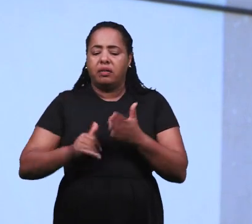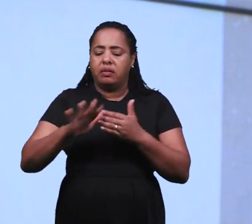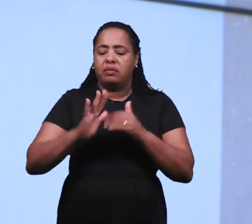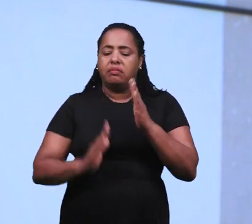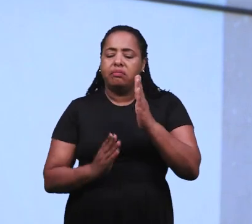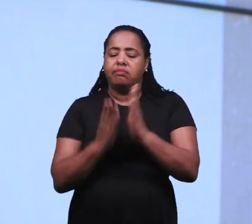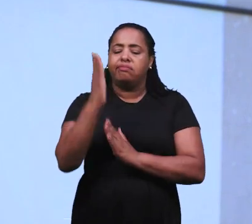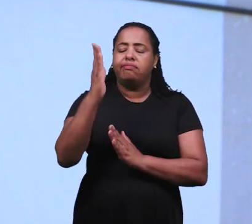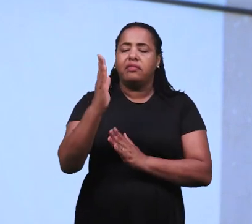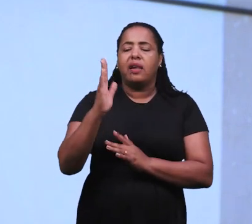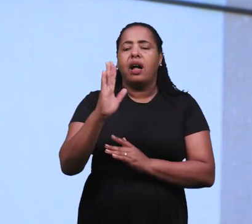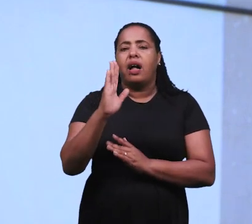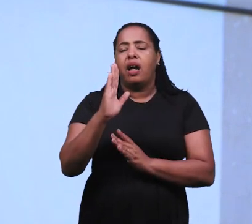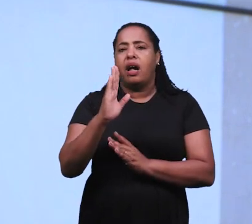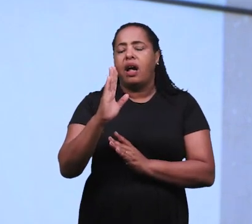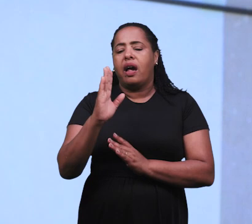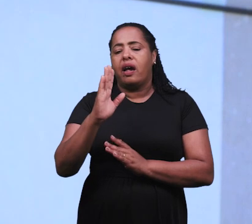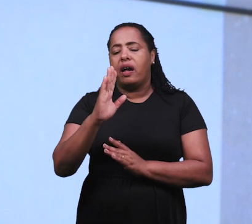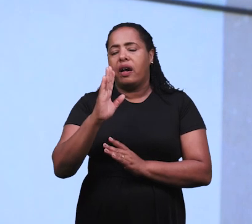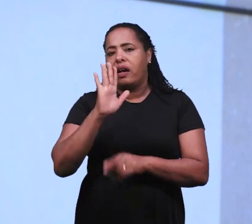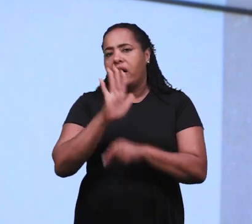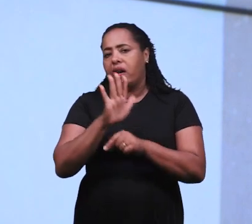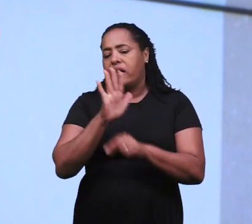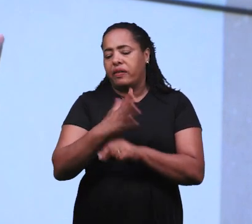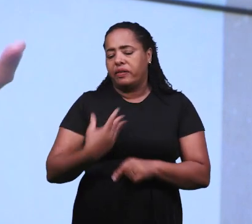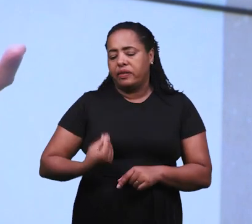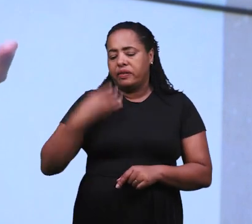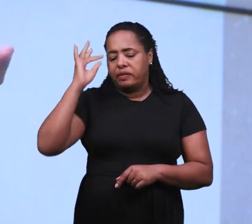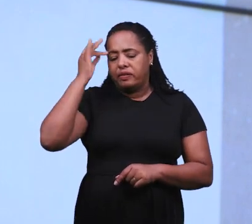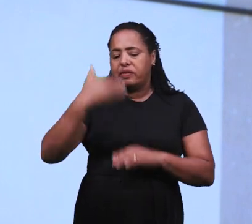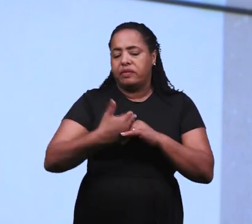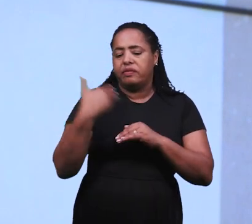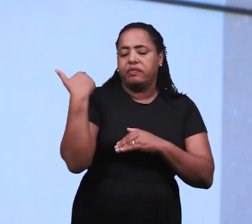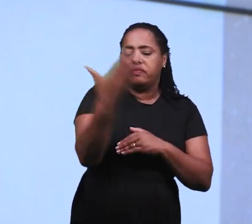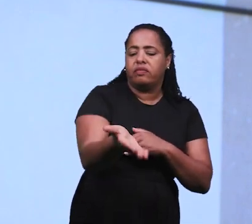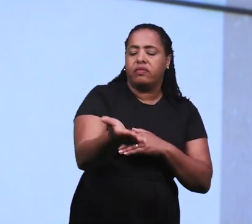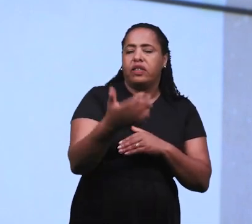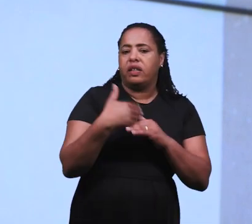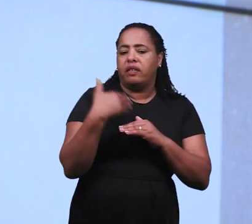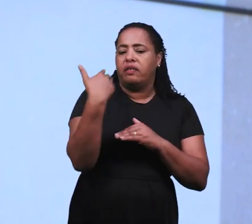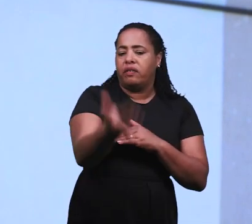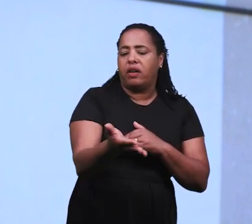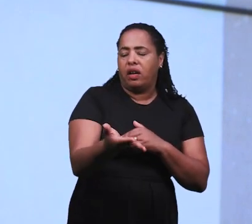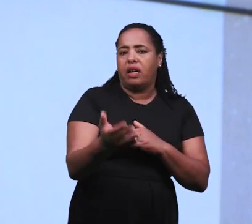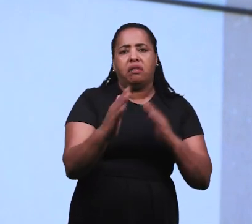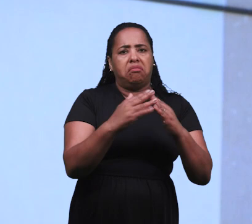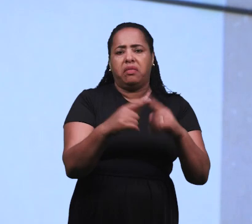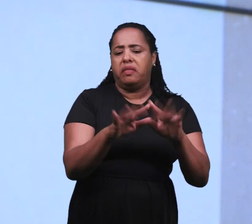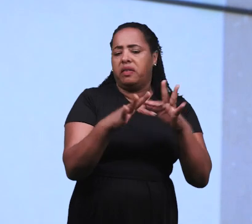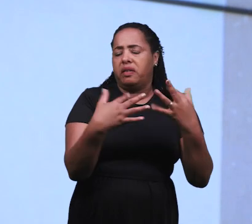ajuda, sim, o aluno na vida espiritual dele, fora dos limites das paredes da escola, e sim, nas suas igrejas, na sua